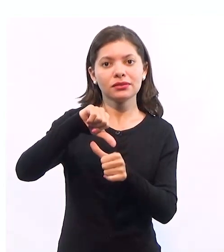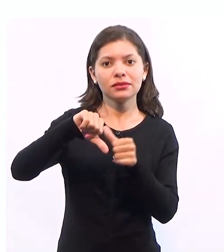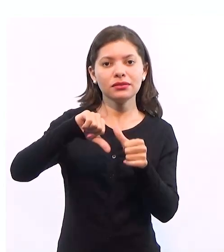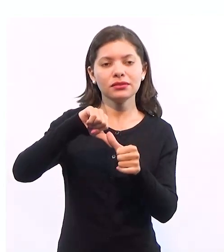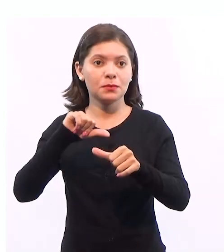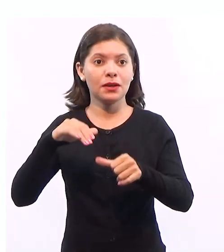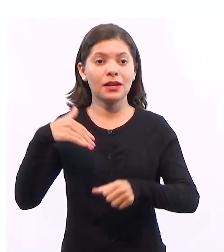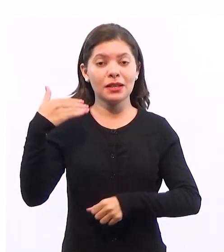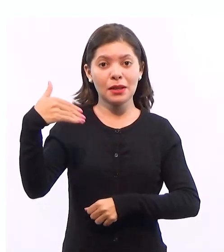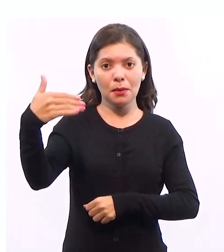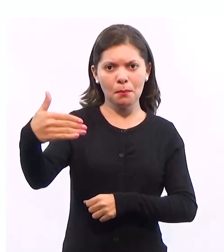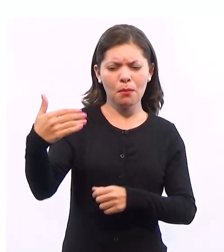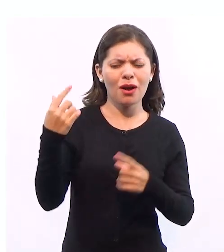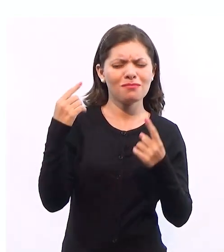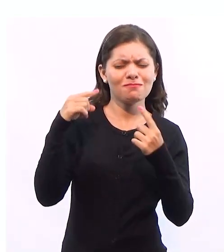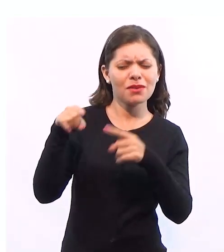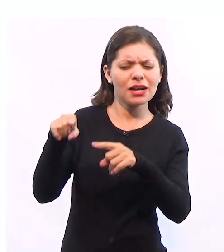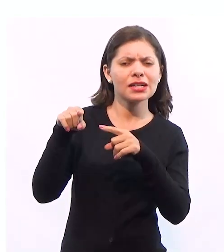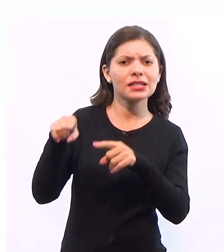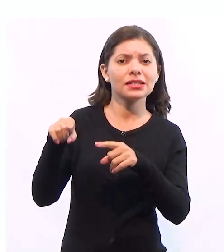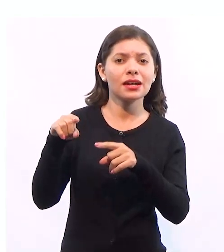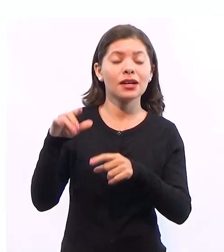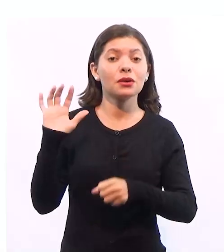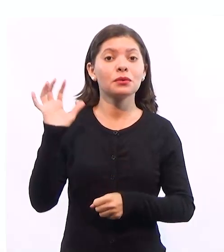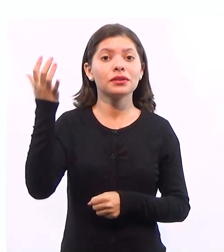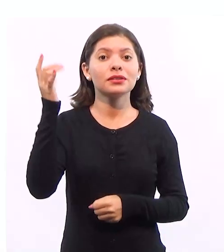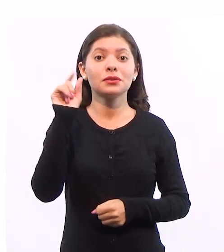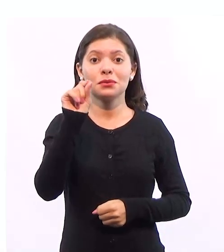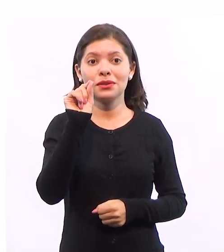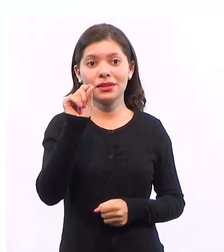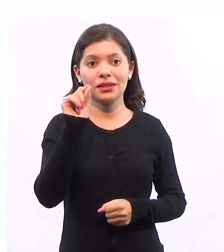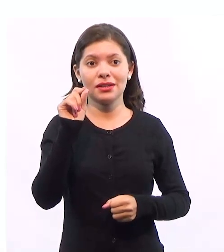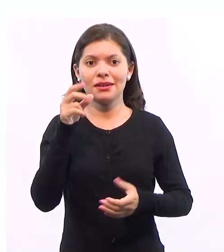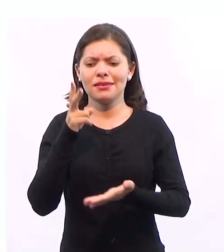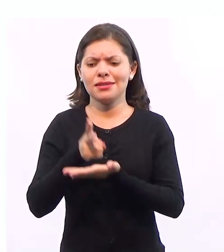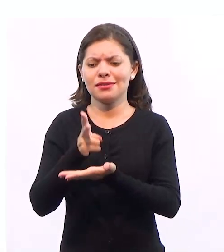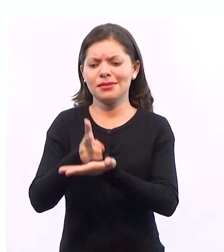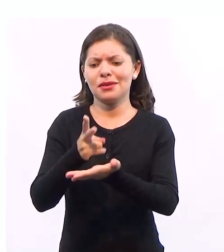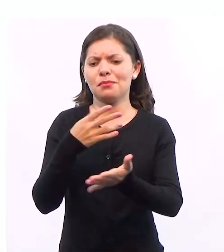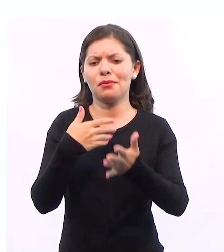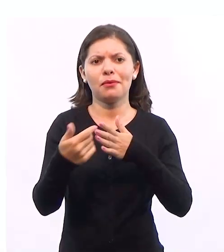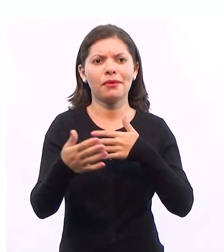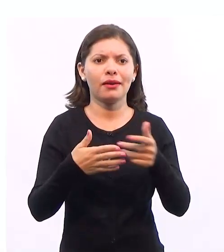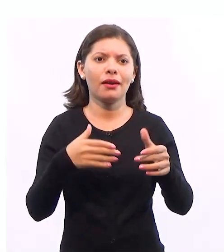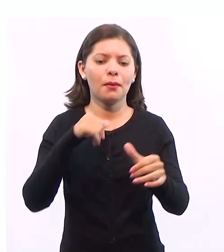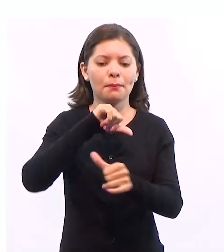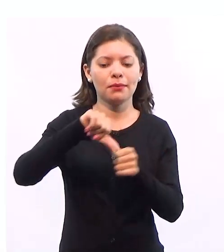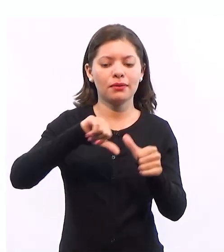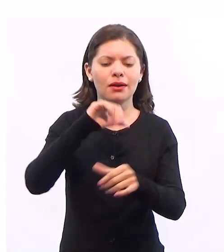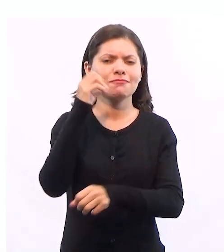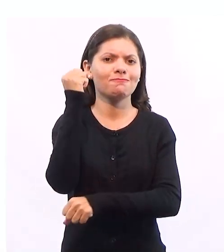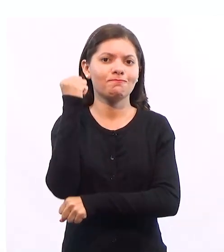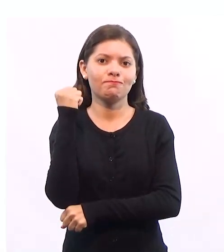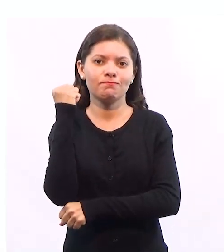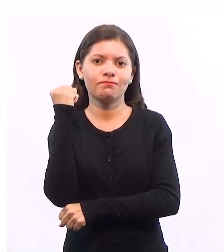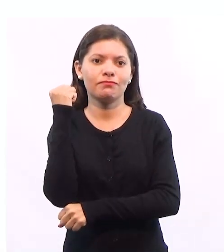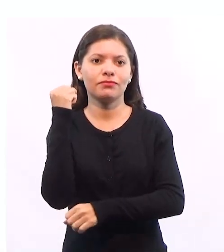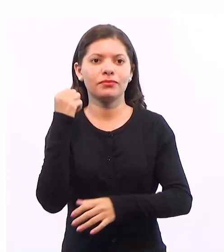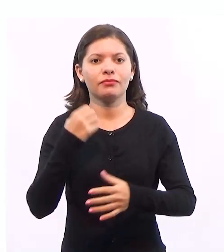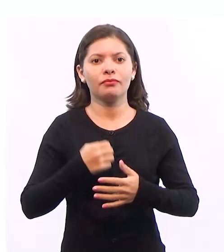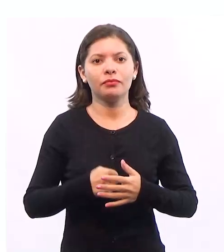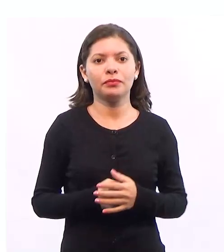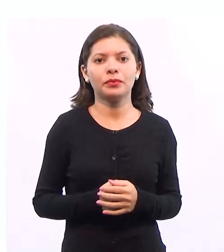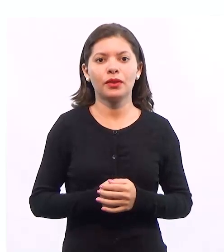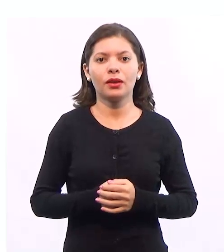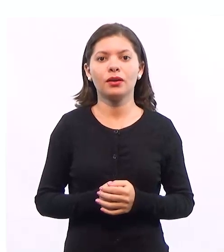se sente ameaçado, havia o quê? Sempre que tinha qualquer mudança, qualquer coisa, resistência, tá? Imposição de